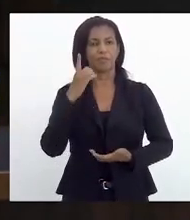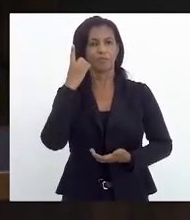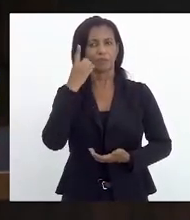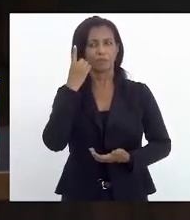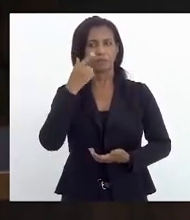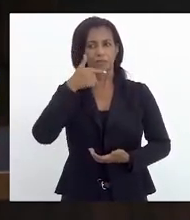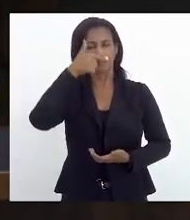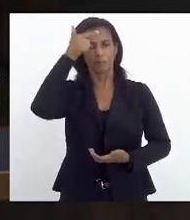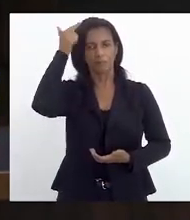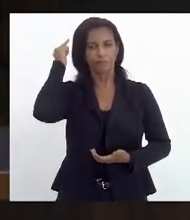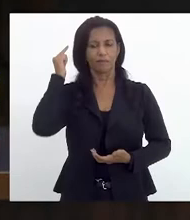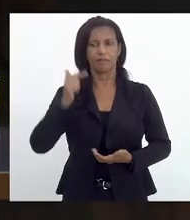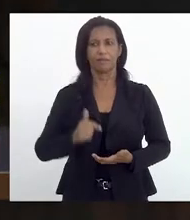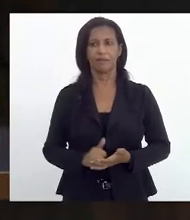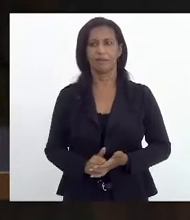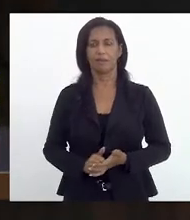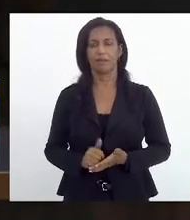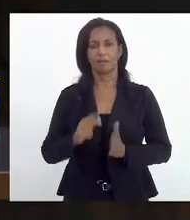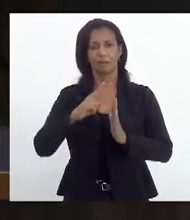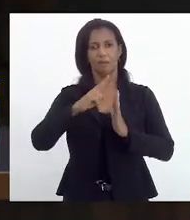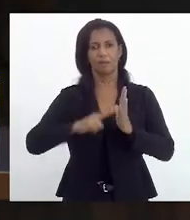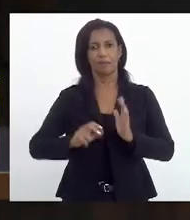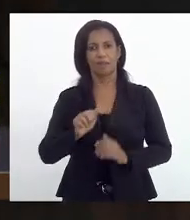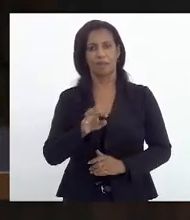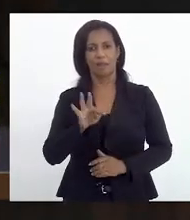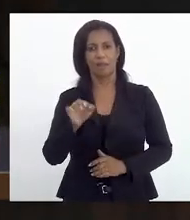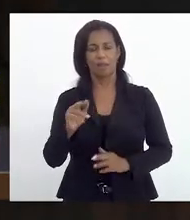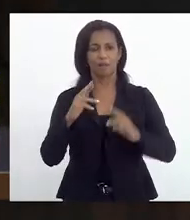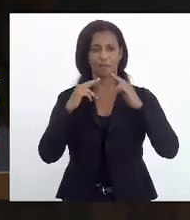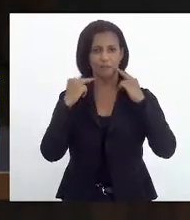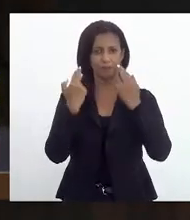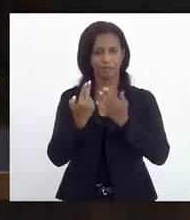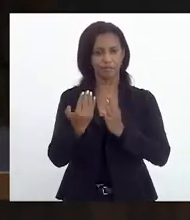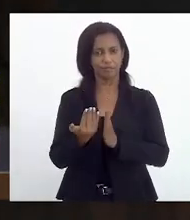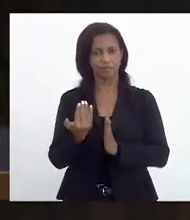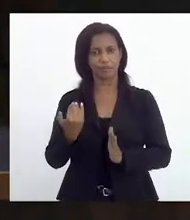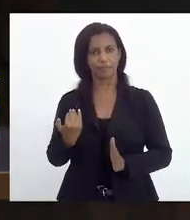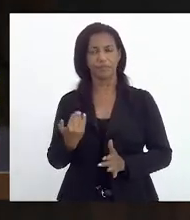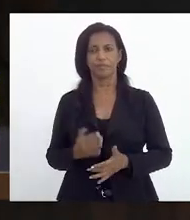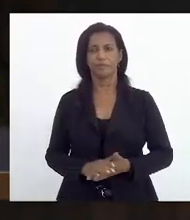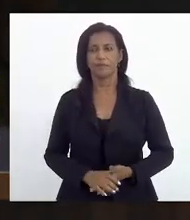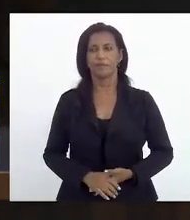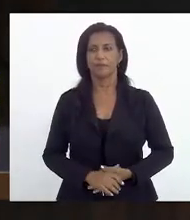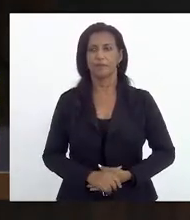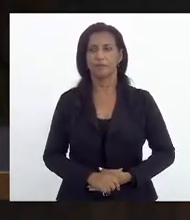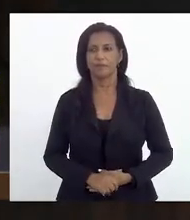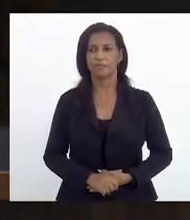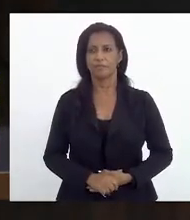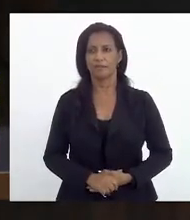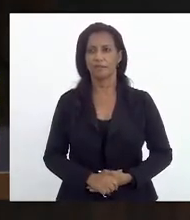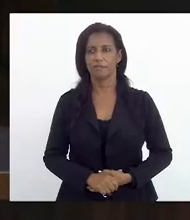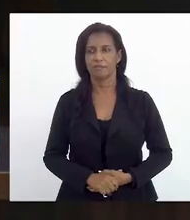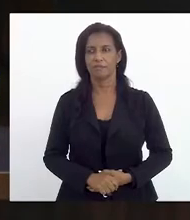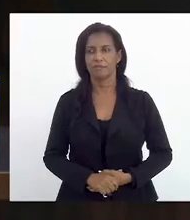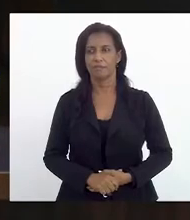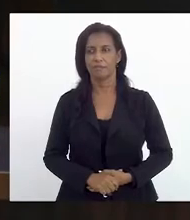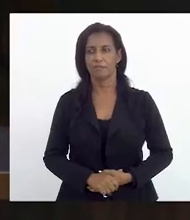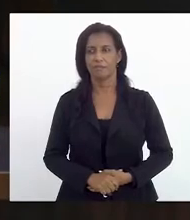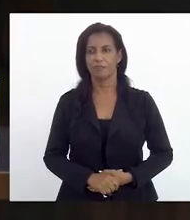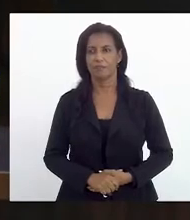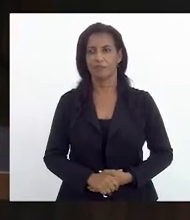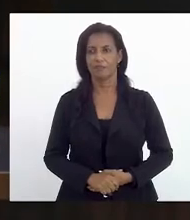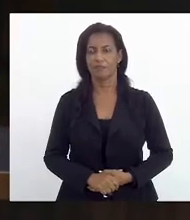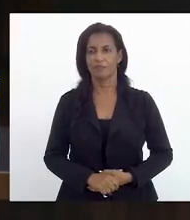Deputado Luiz Paulo para fazer a leitura da ata da sessão anterior o sexo o